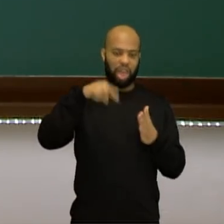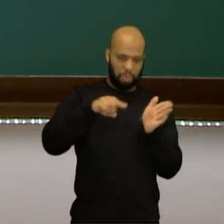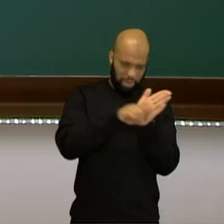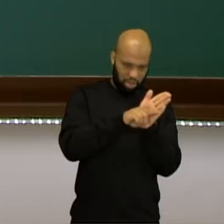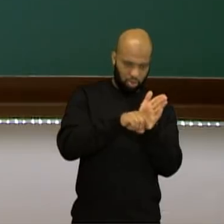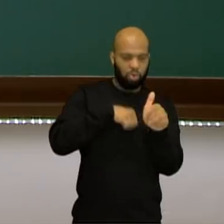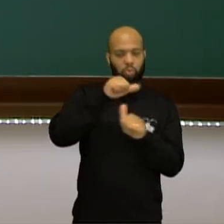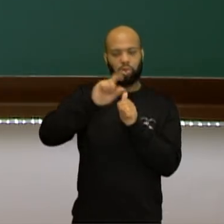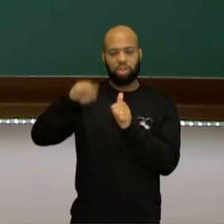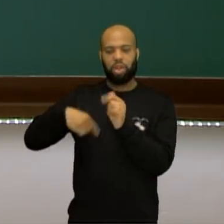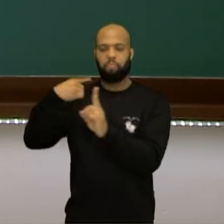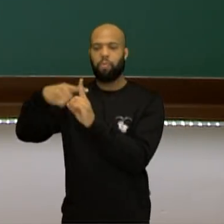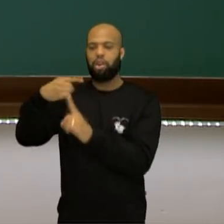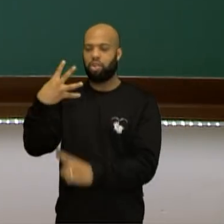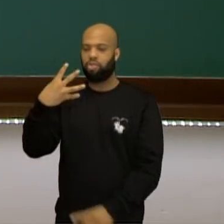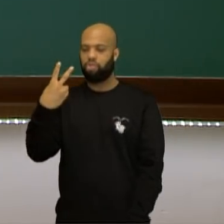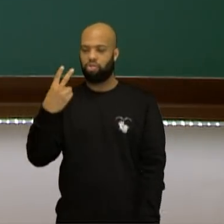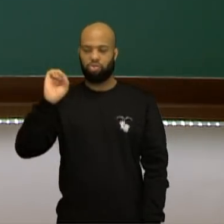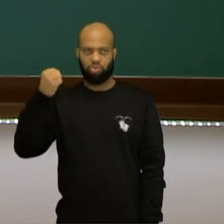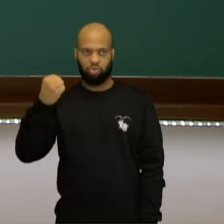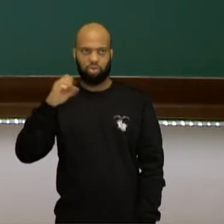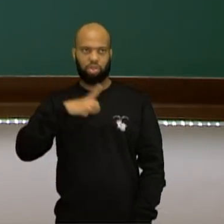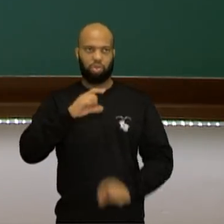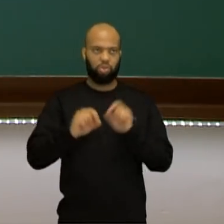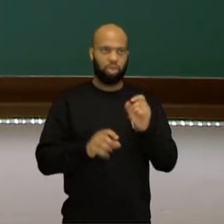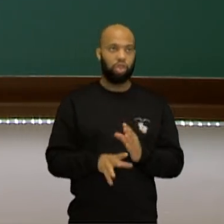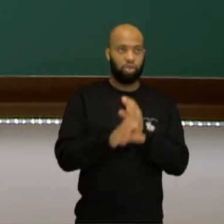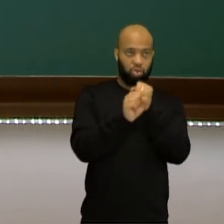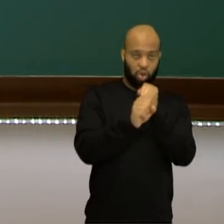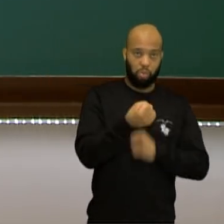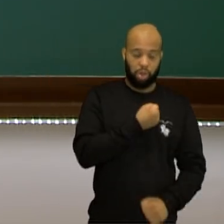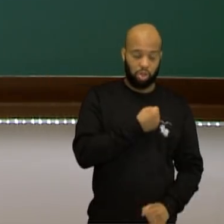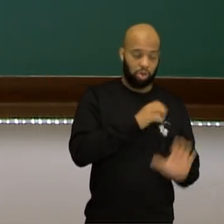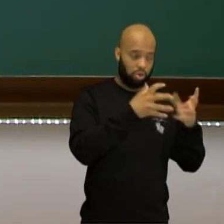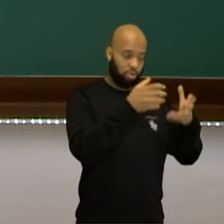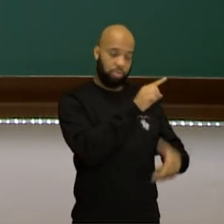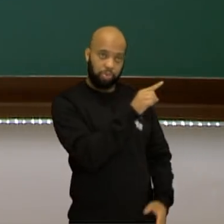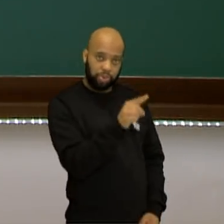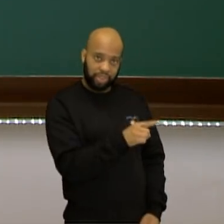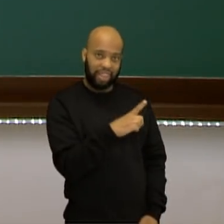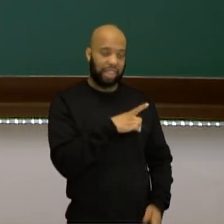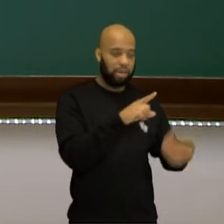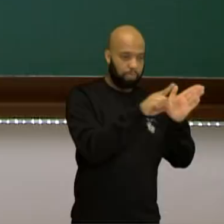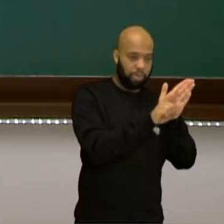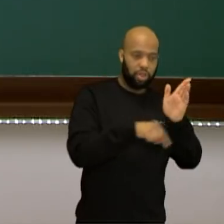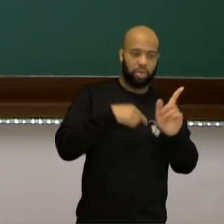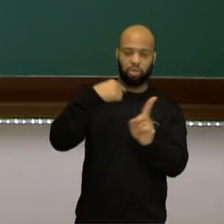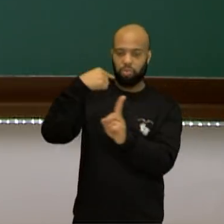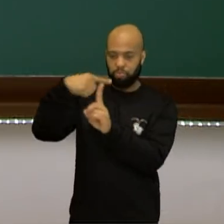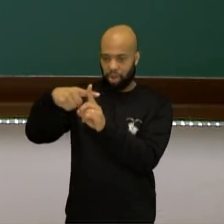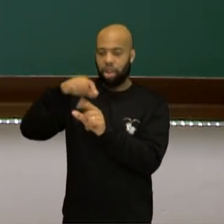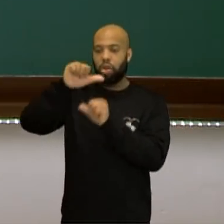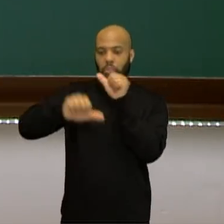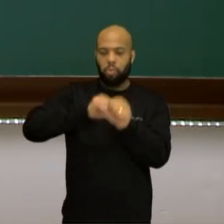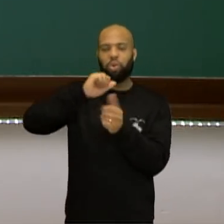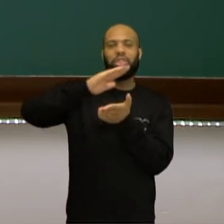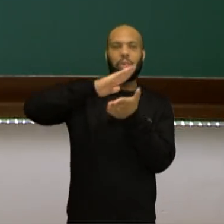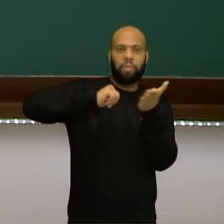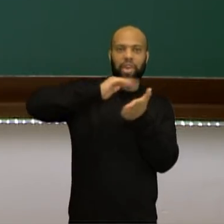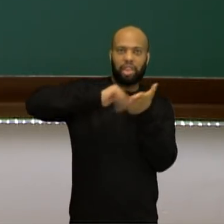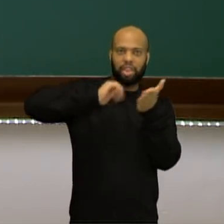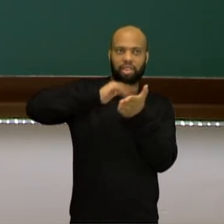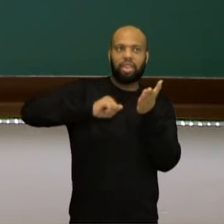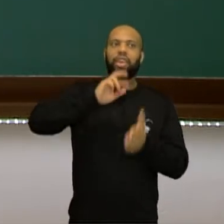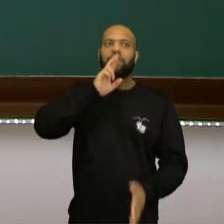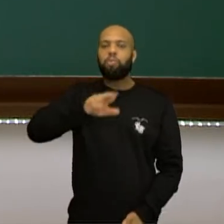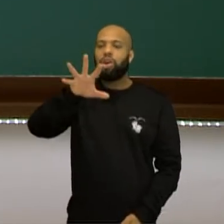mais 428. Aqui temos uma adição de números inteiros, números com sinais diferentes, nós vamos diminuir, que